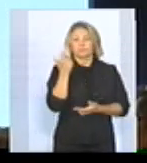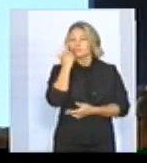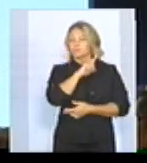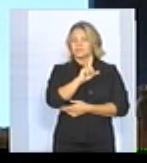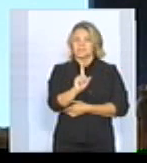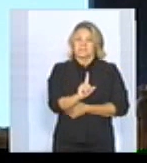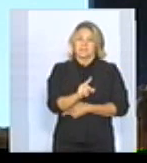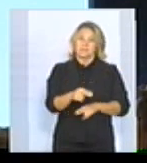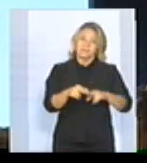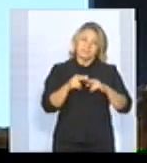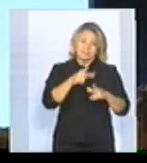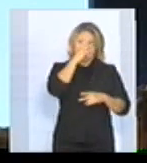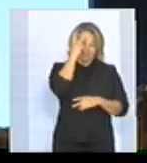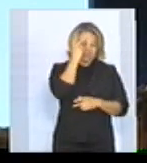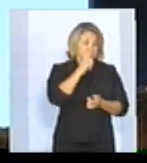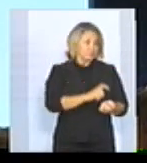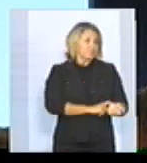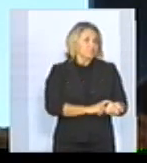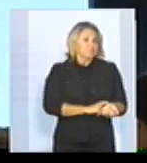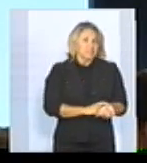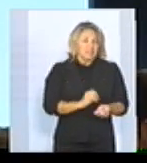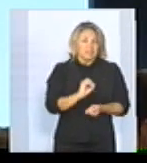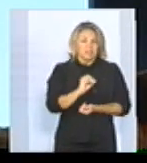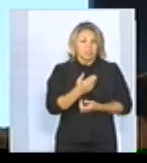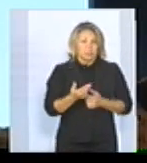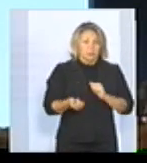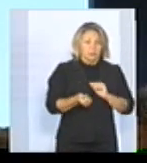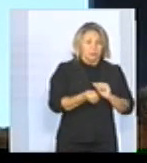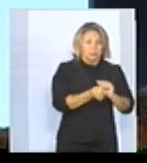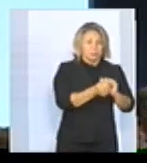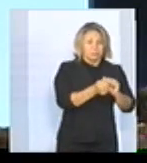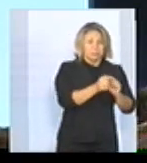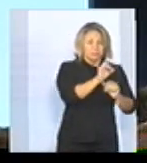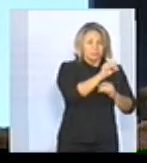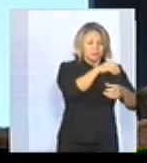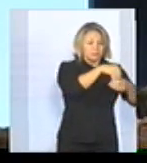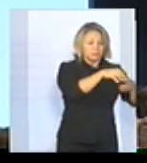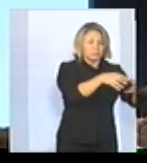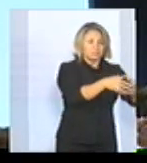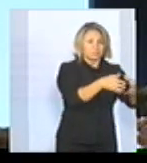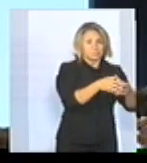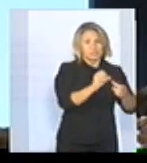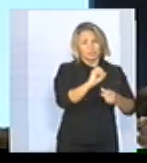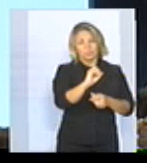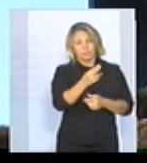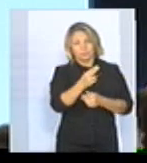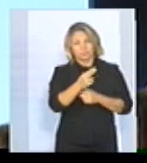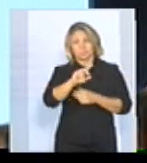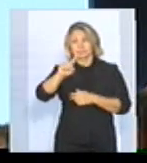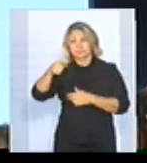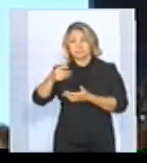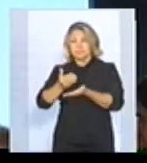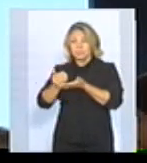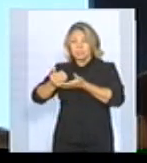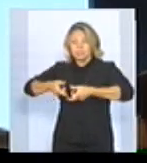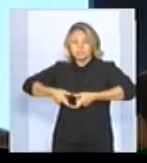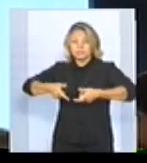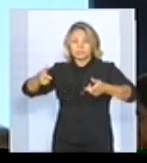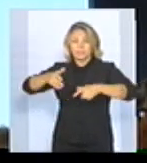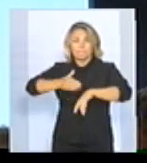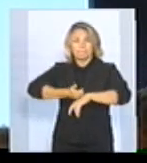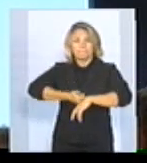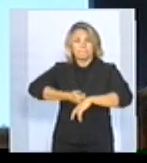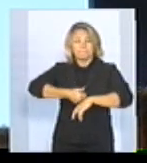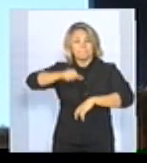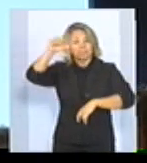Isso, então, deixava o consumidor, muitas vezes, preso a uma operadora só, ou, inclusive, agravava depois o problema que nós